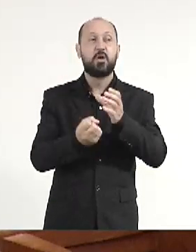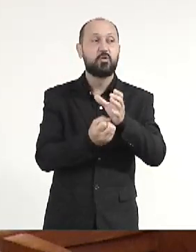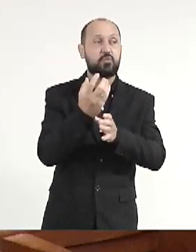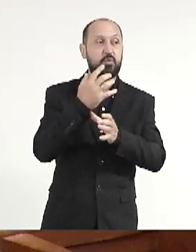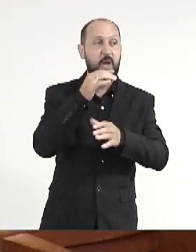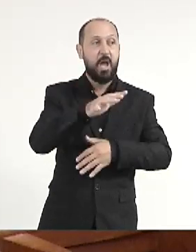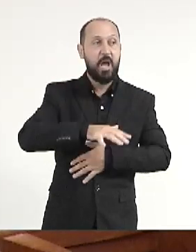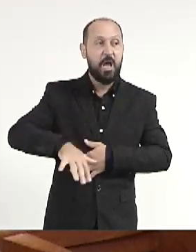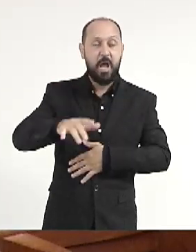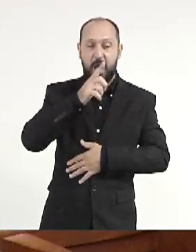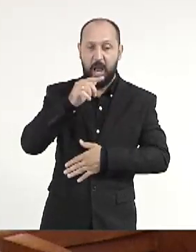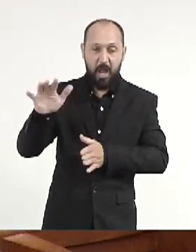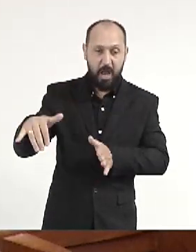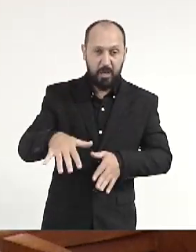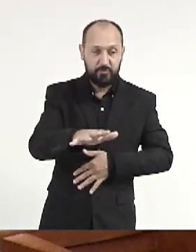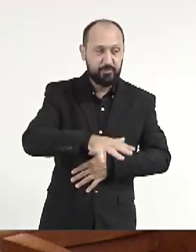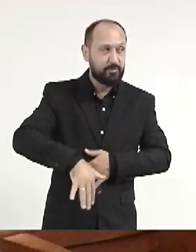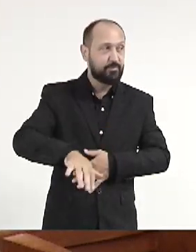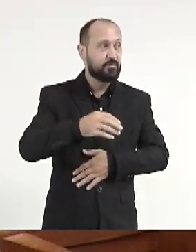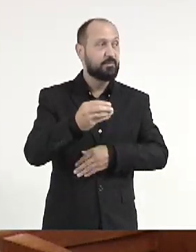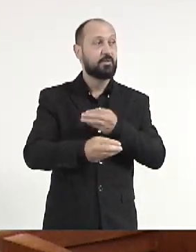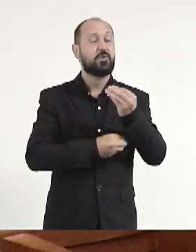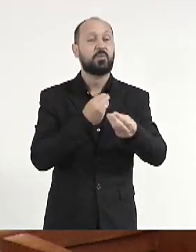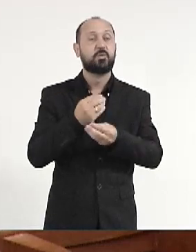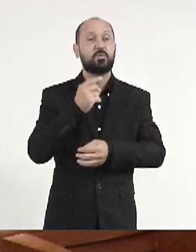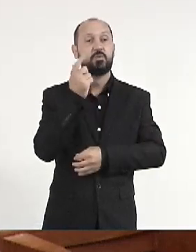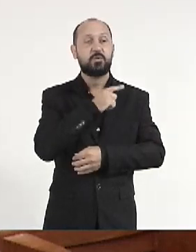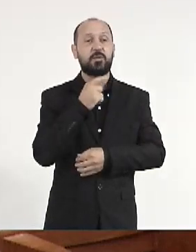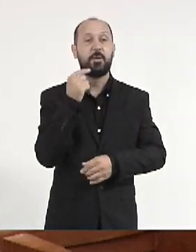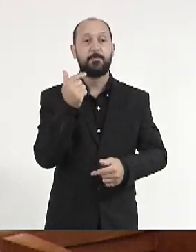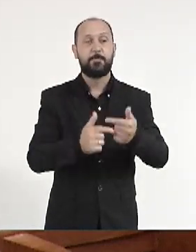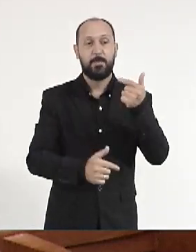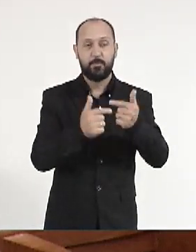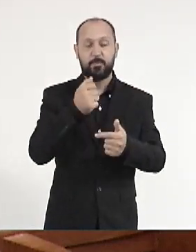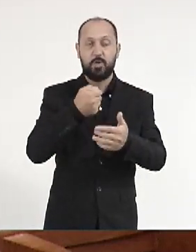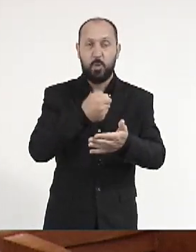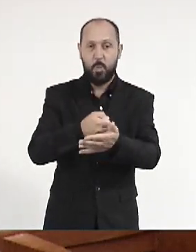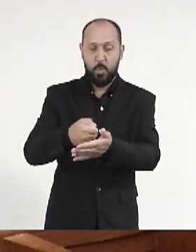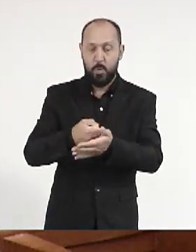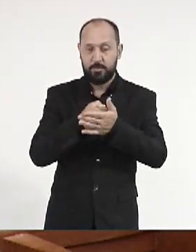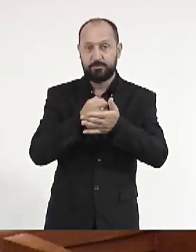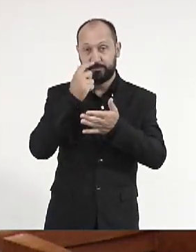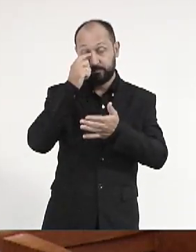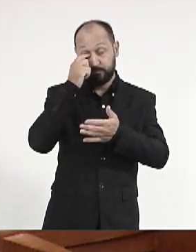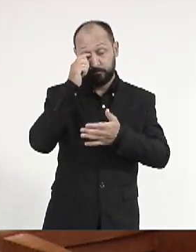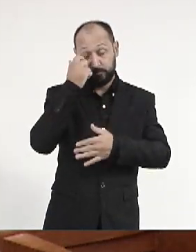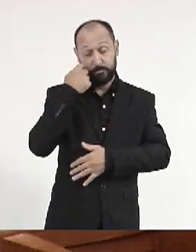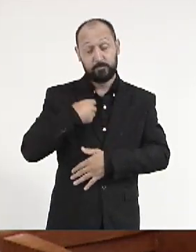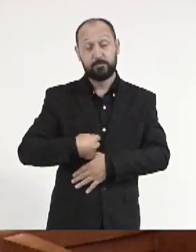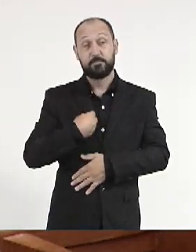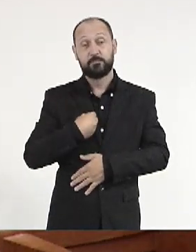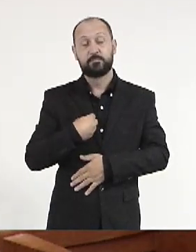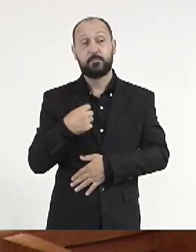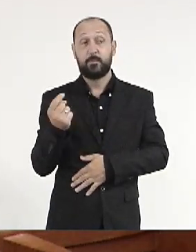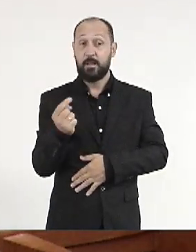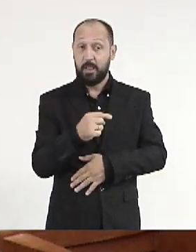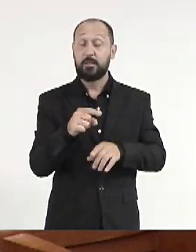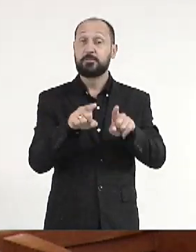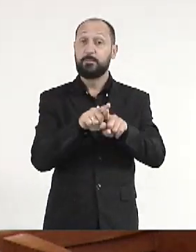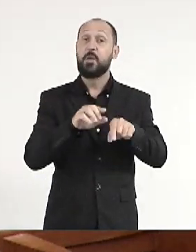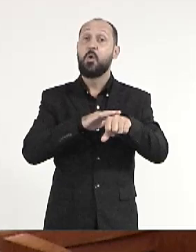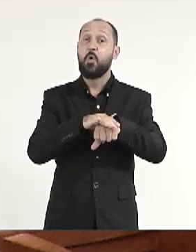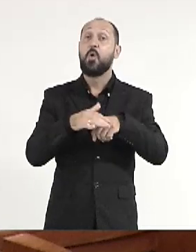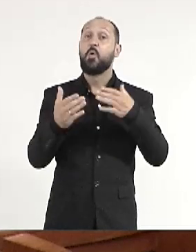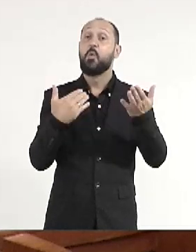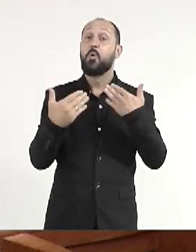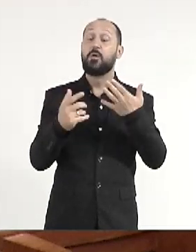sua bacia hidrográfica e como que a gente possa ter políticas para garantir essa vida. Lá também